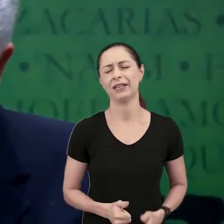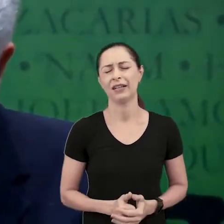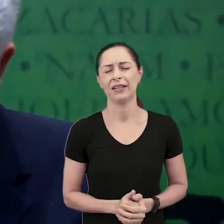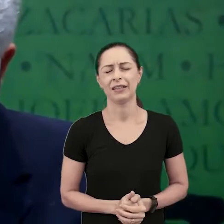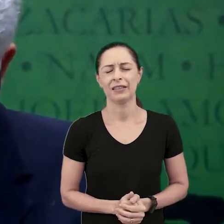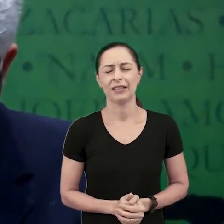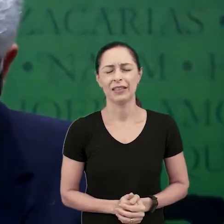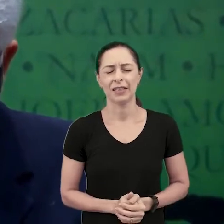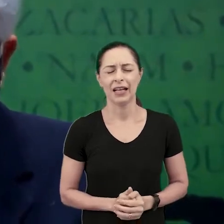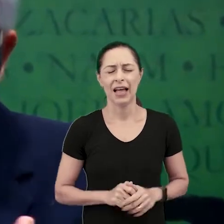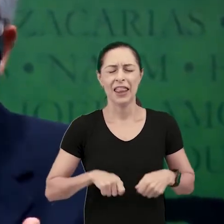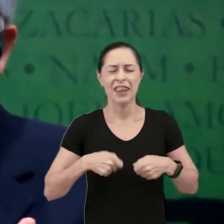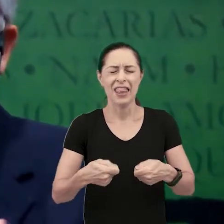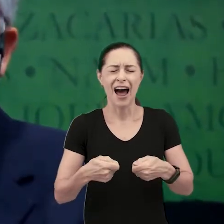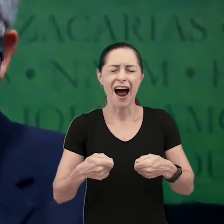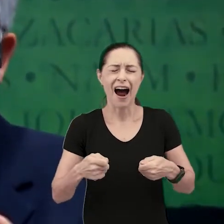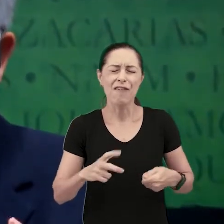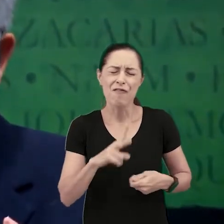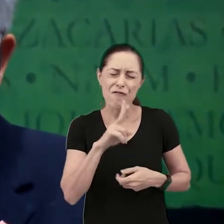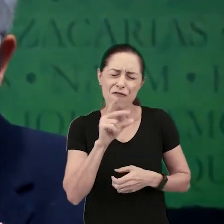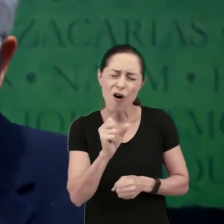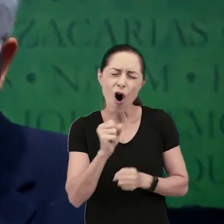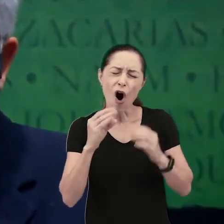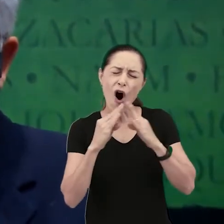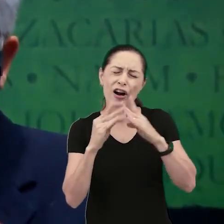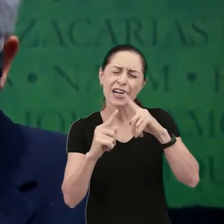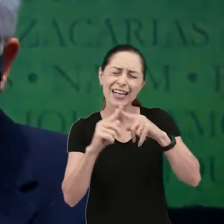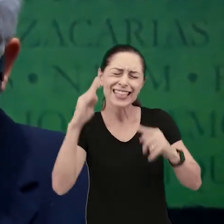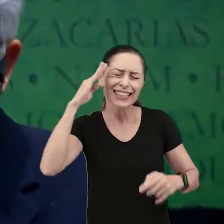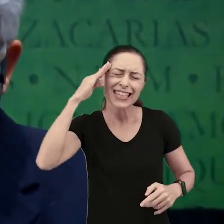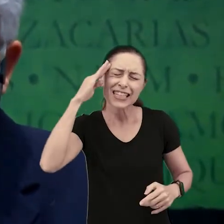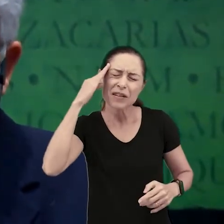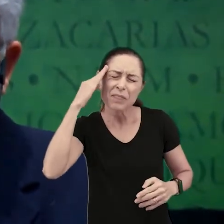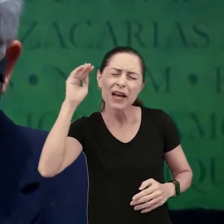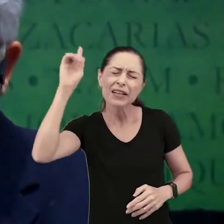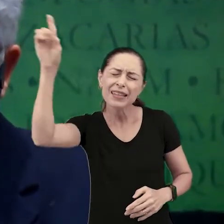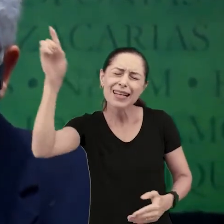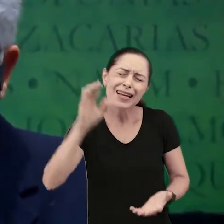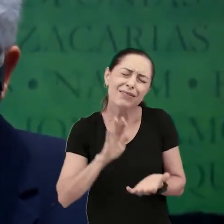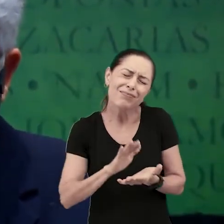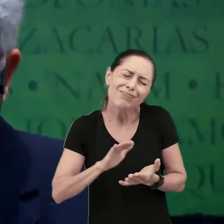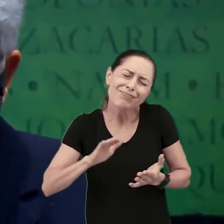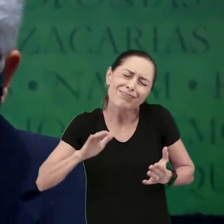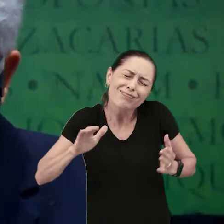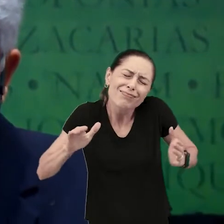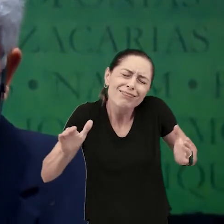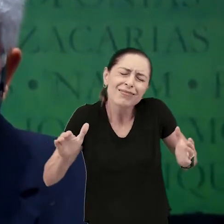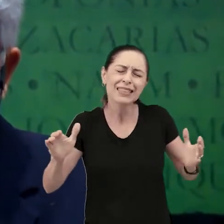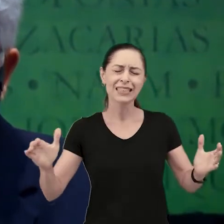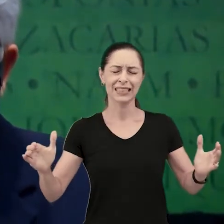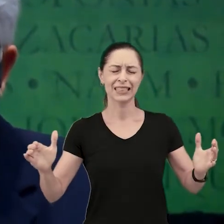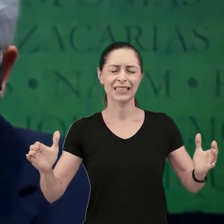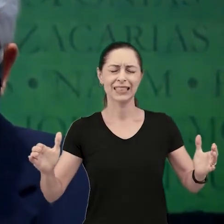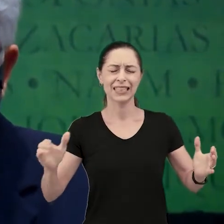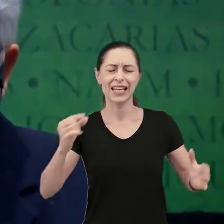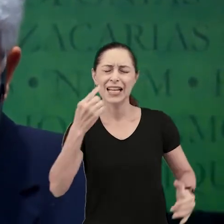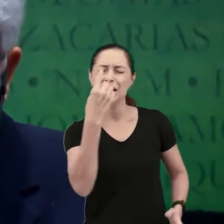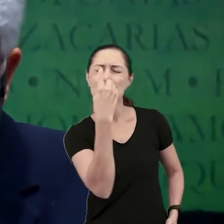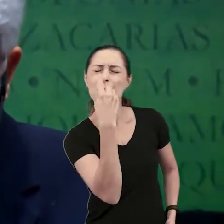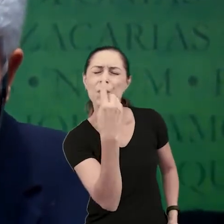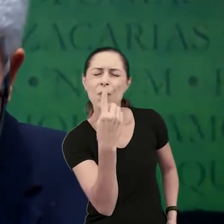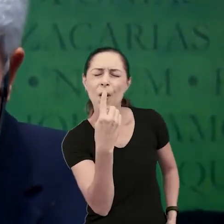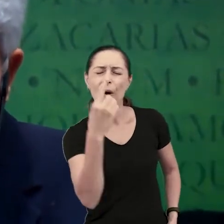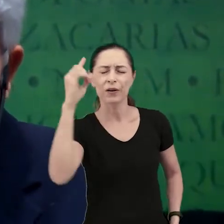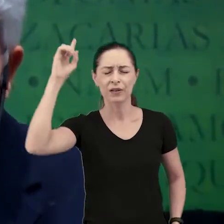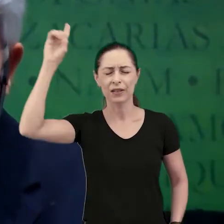Senhor. Traz sobre nós a compreensão da Tua grandeza, da Tua majestade, de que Tu és o único Deus